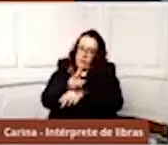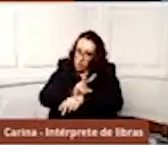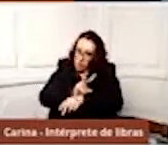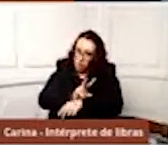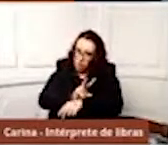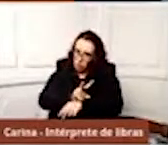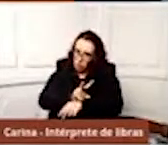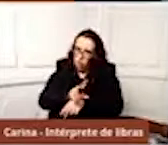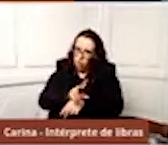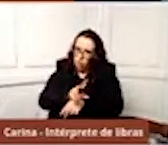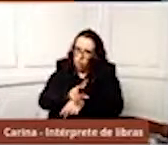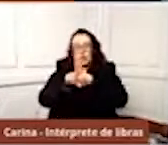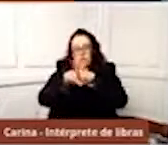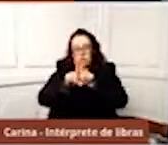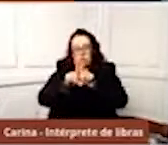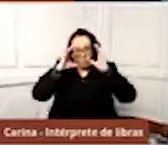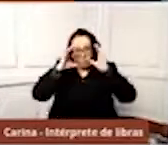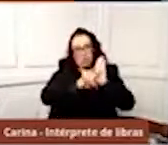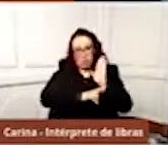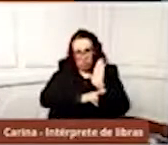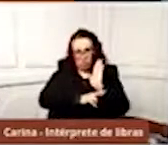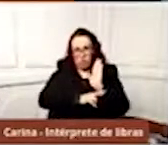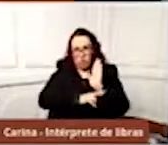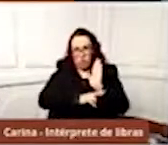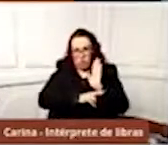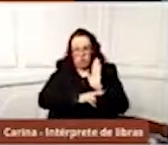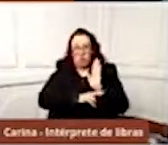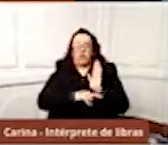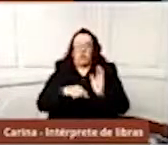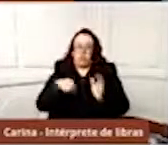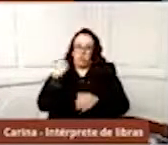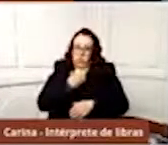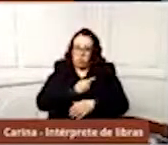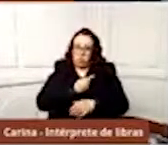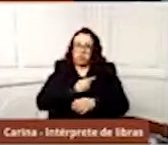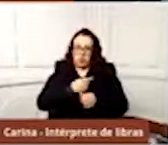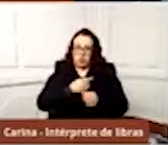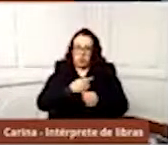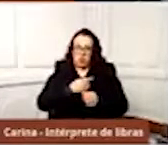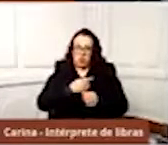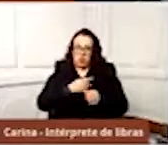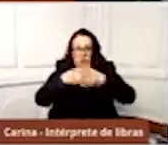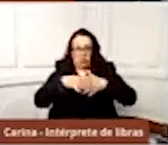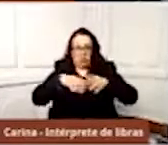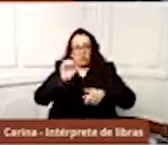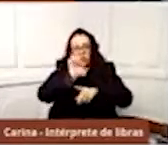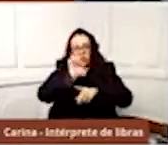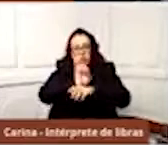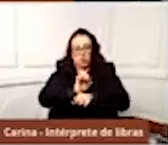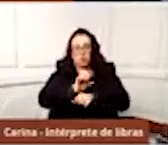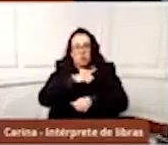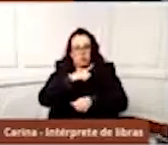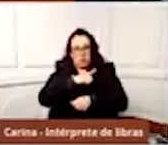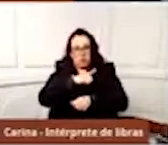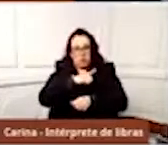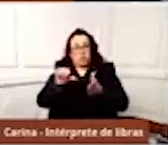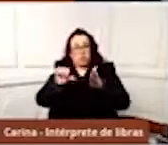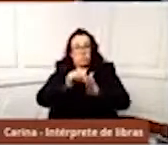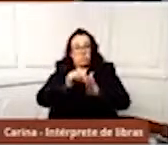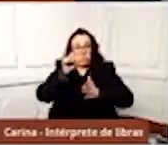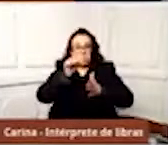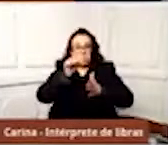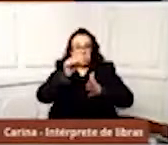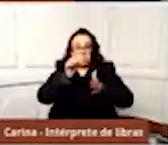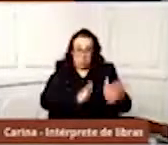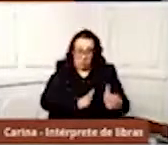né, em relação à educação com a nossa rede estadual de ensino. E o que a gente tem nessa primeira etapa é, a